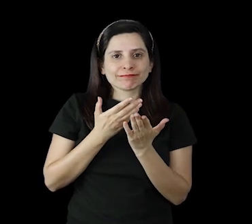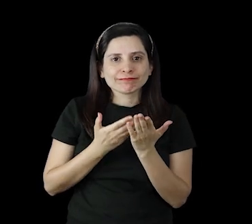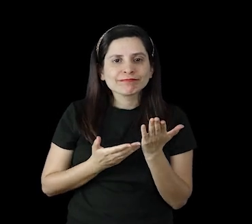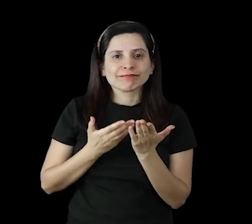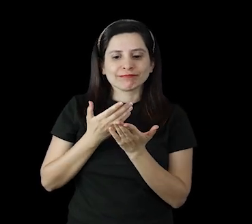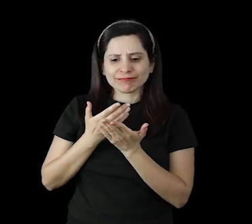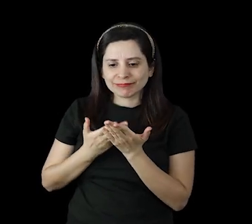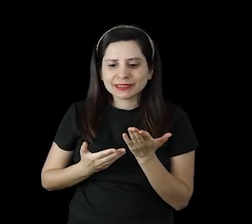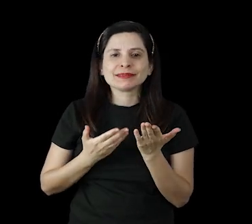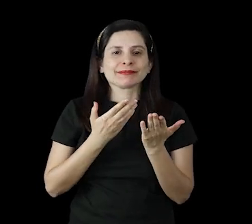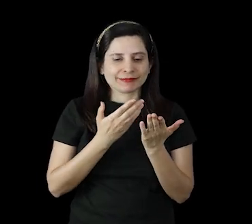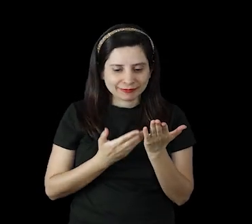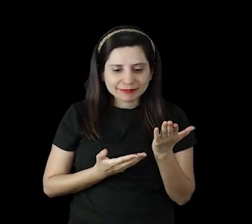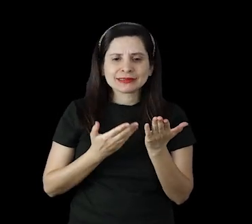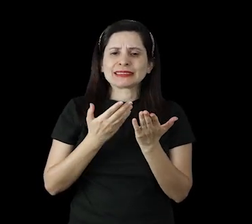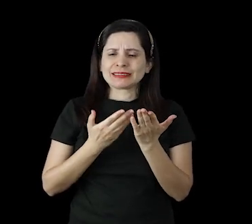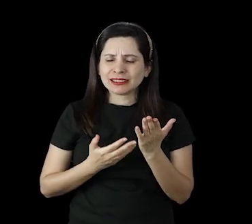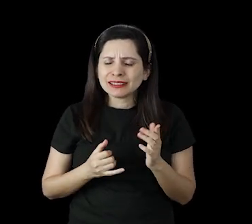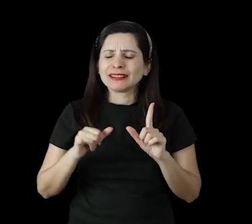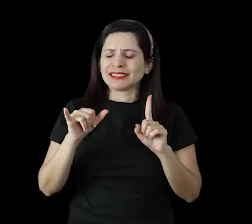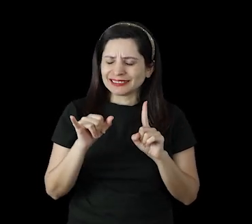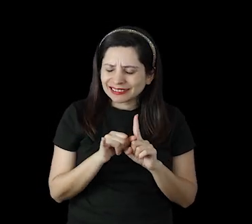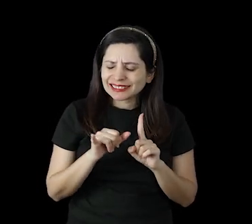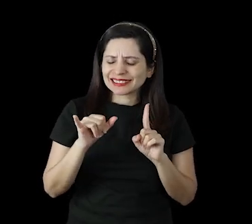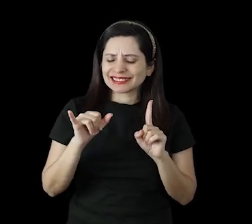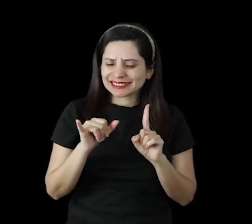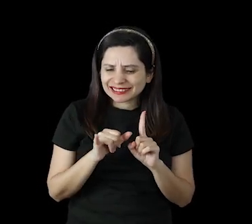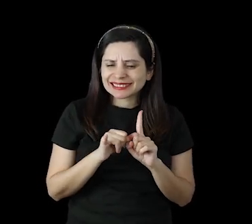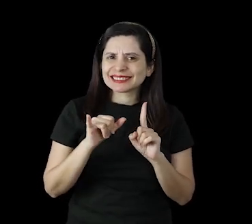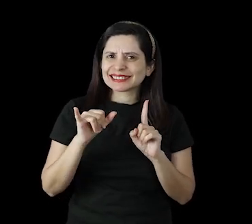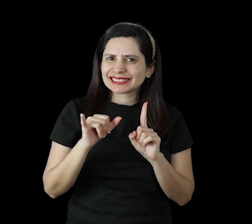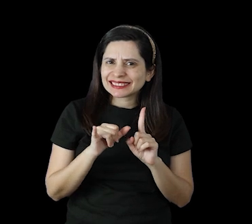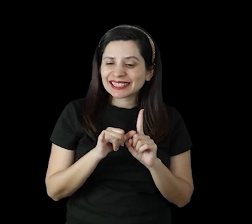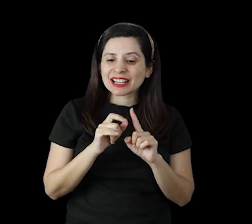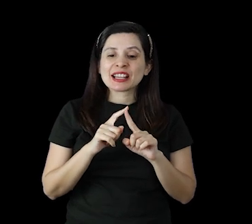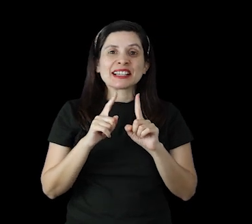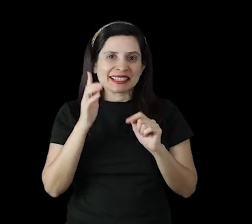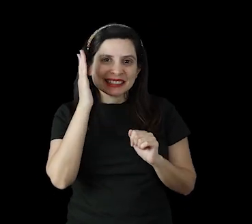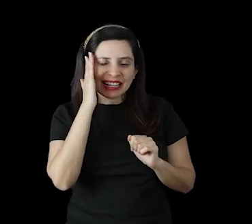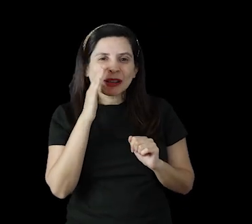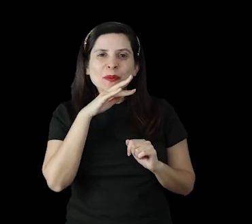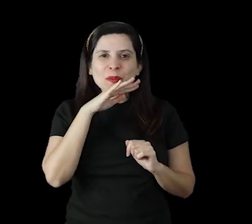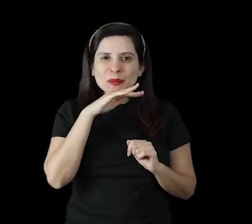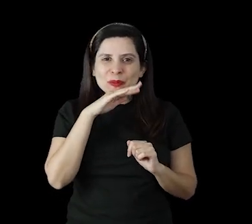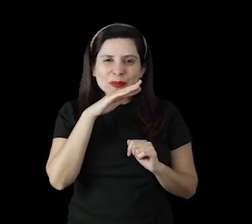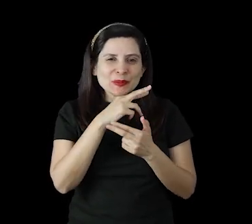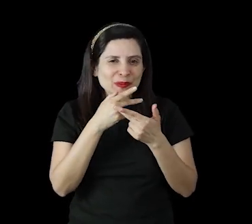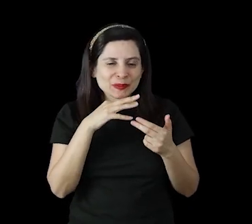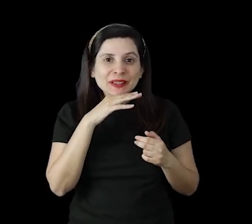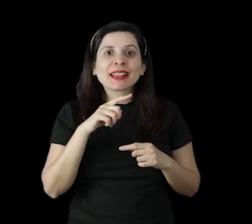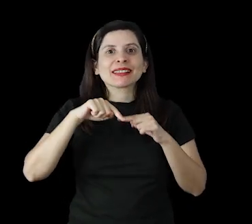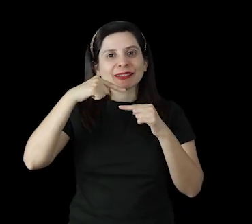perdendo, perdendo, perdendo, perdendo, vai sofrendo, sofrendo. É, só, sabe, coisas ruins, até que ele aprende